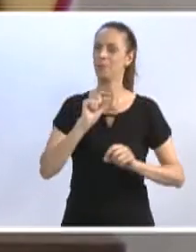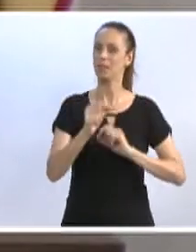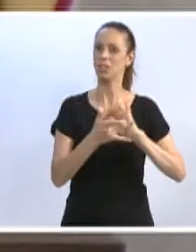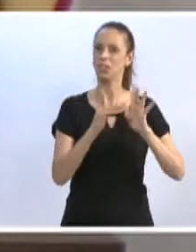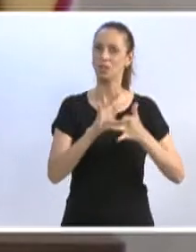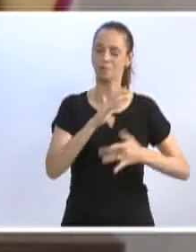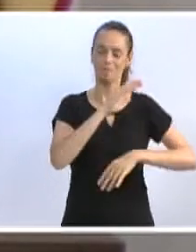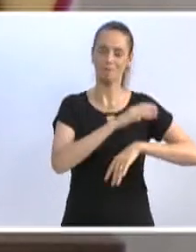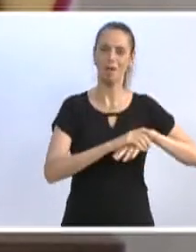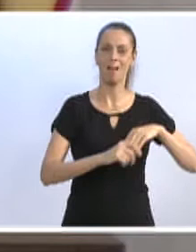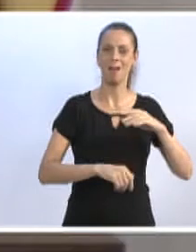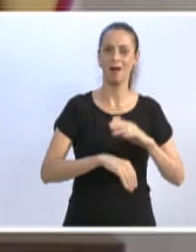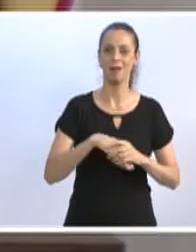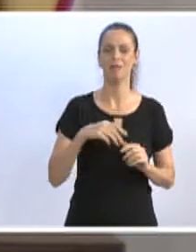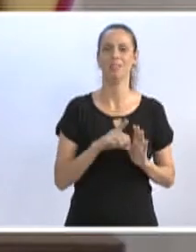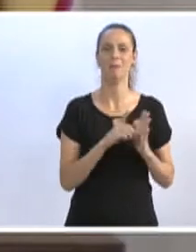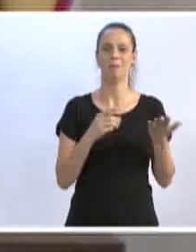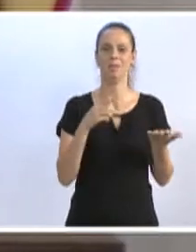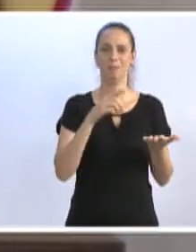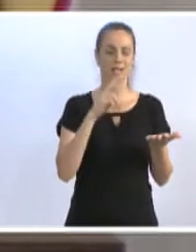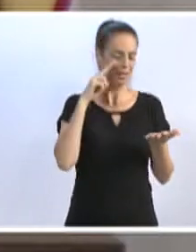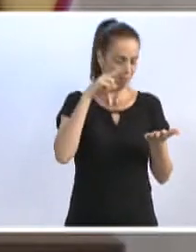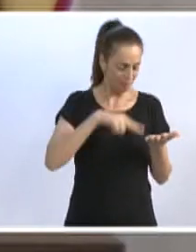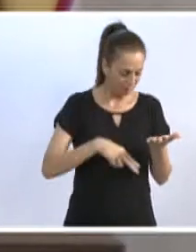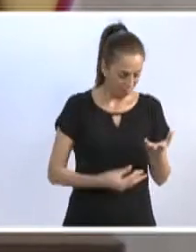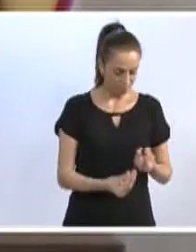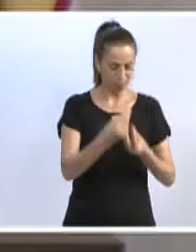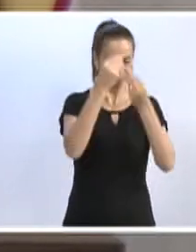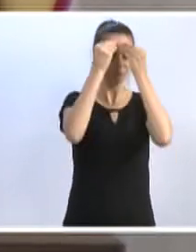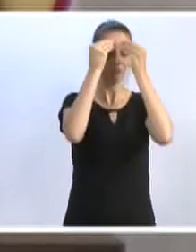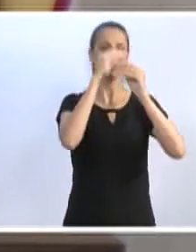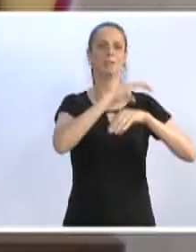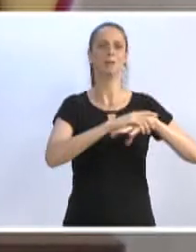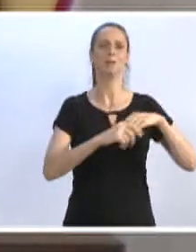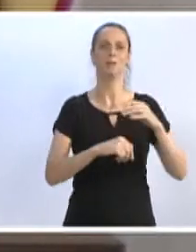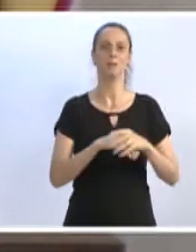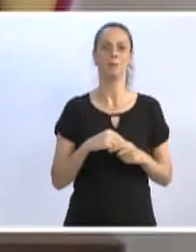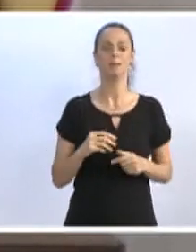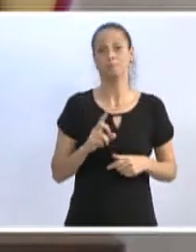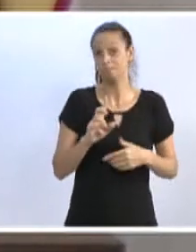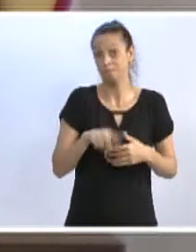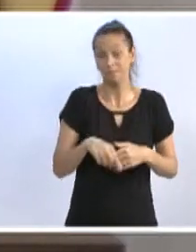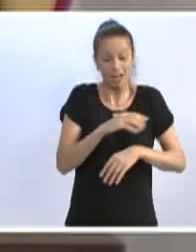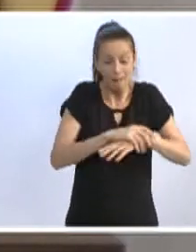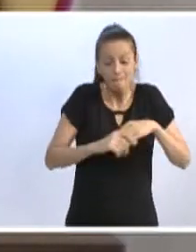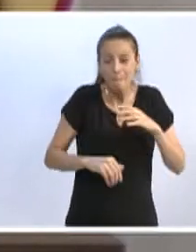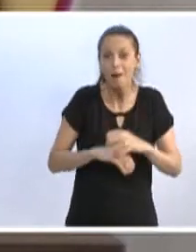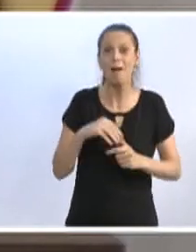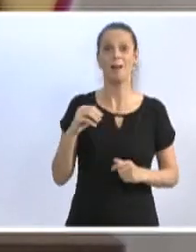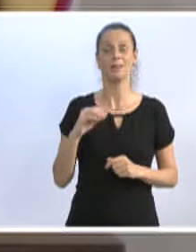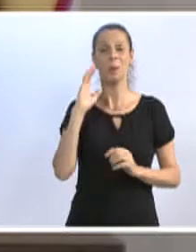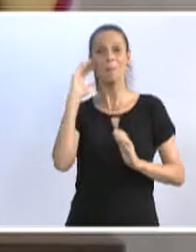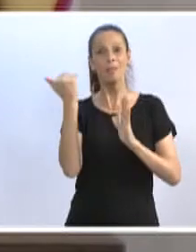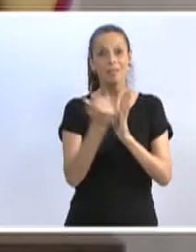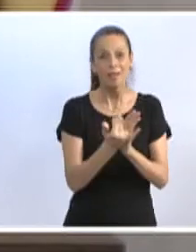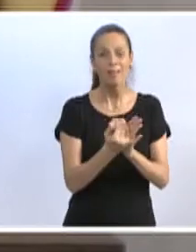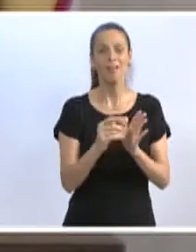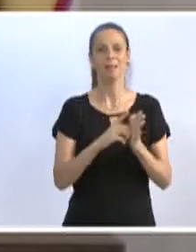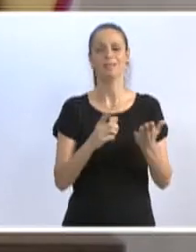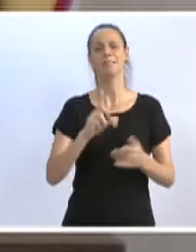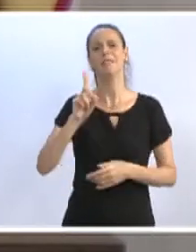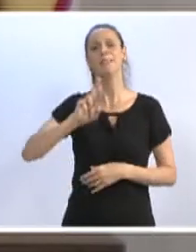prática da palavra de Deus. Nada mais pós-moderno. Prática da palavra. Não